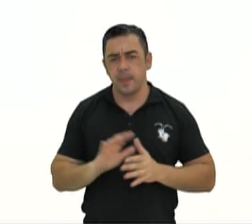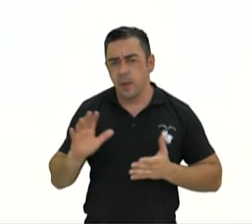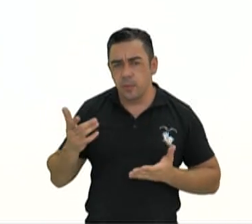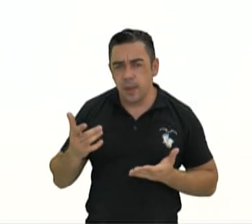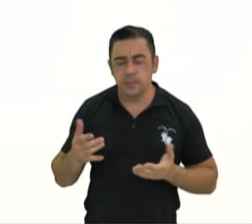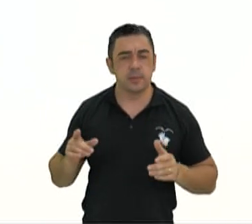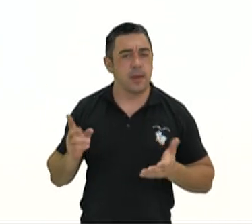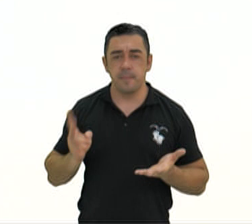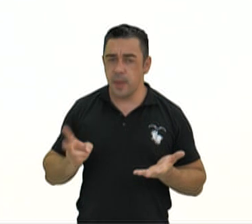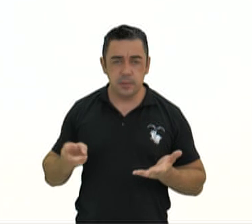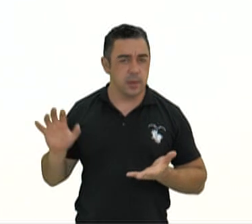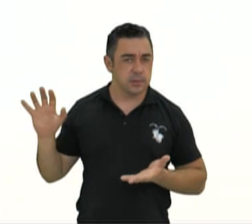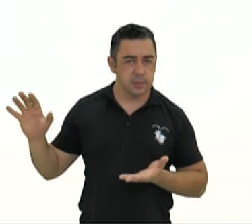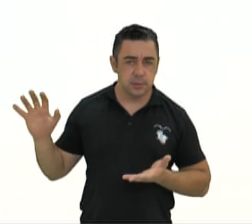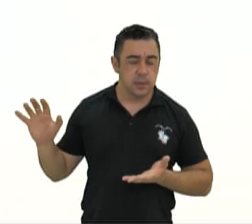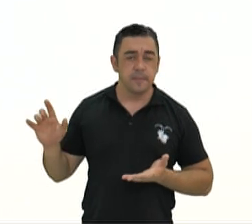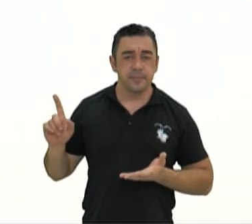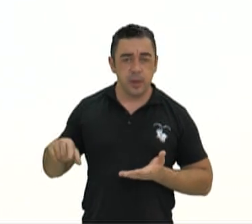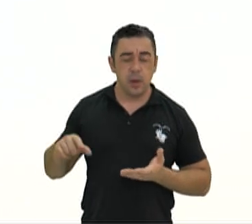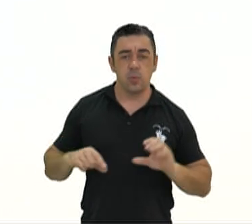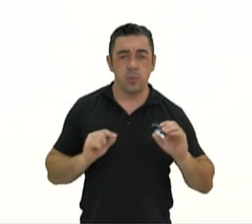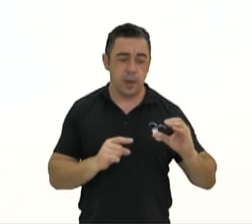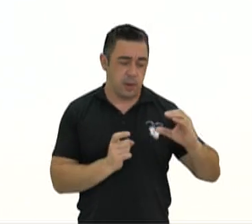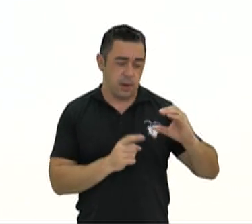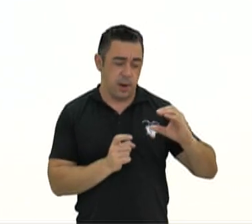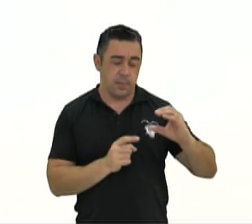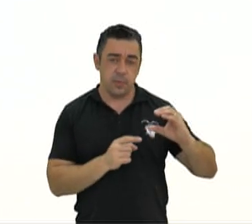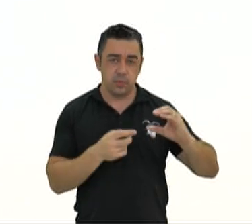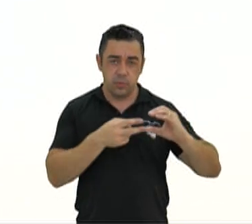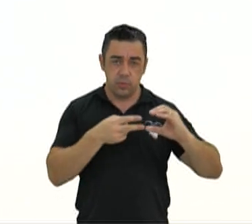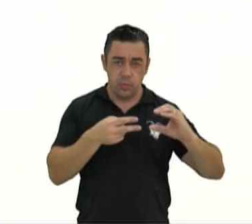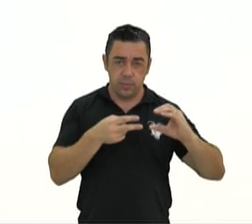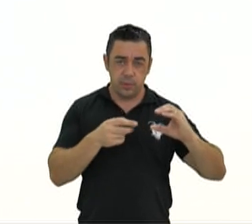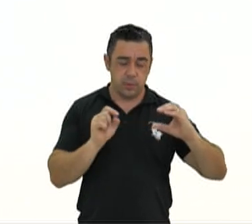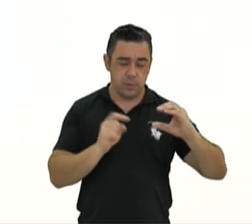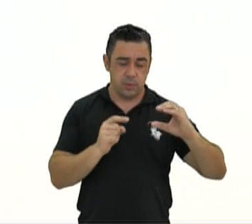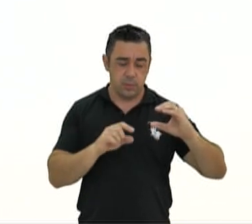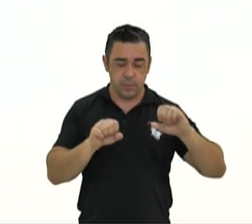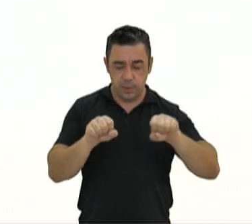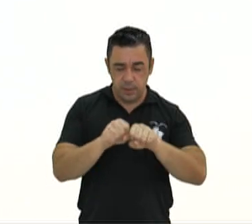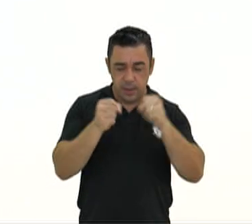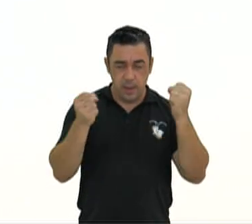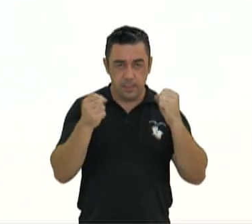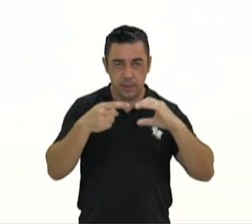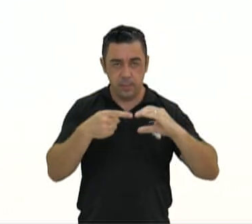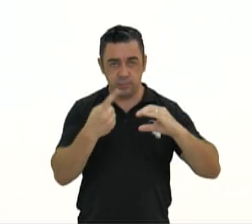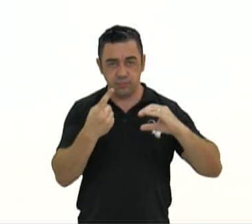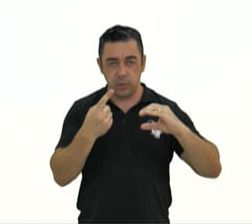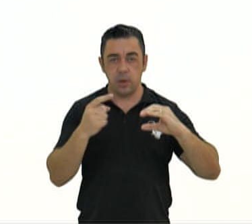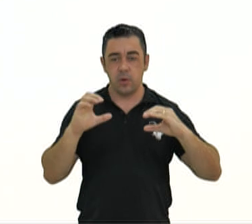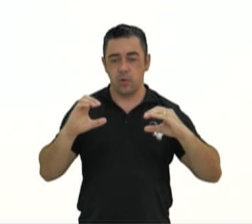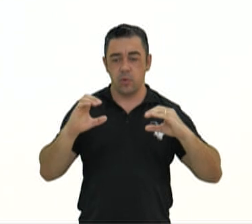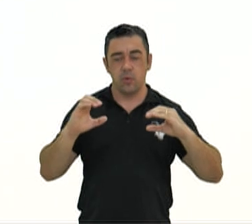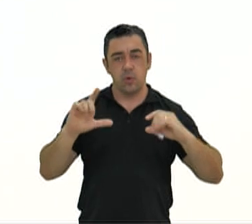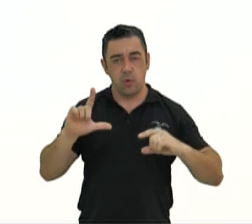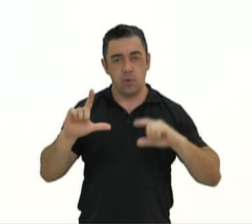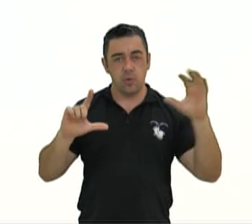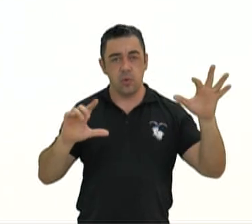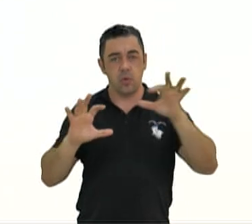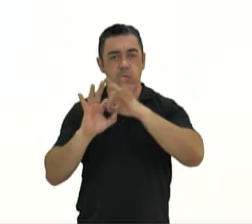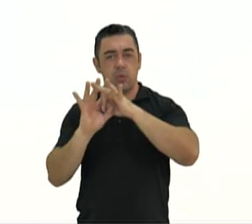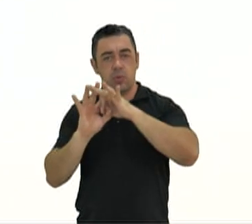É a mesma ideia. O carbono, a dupla ligação, se rompe e o cloro é